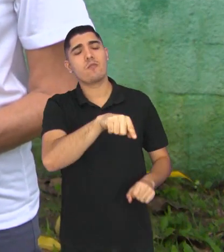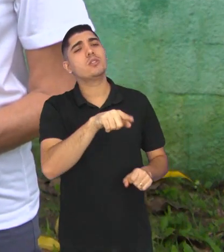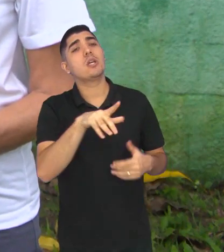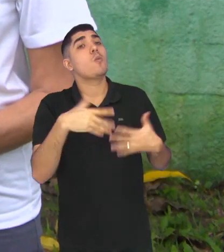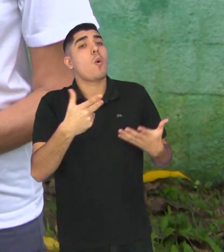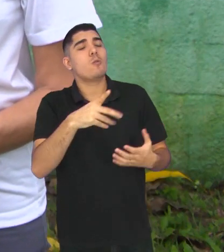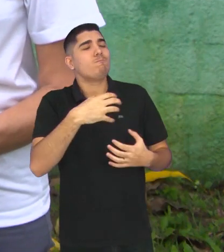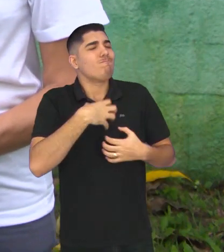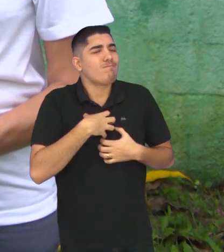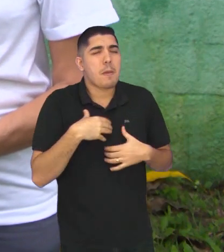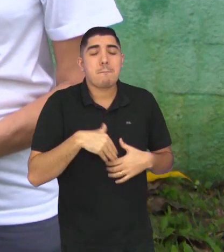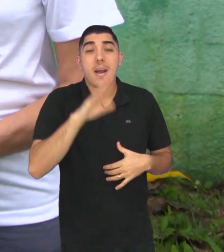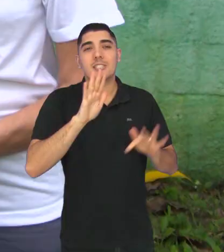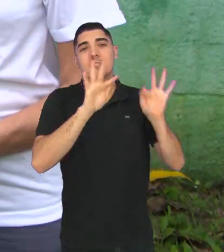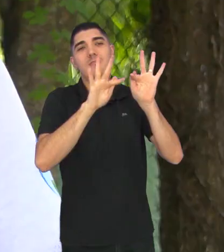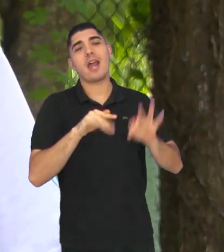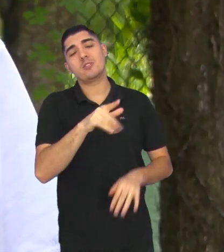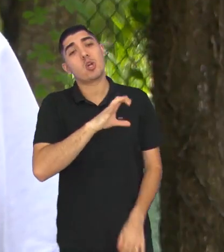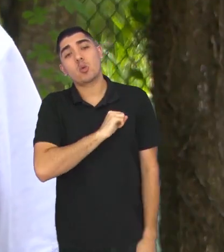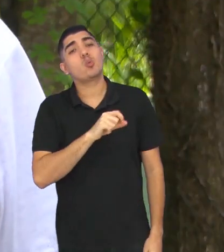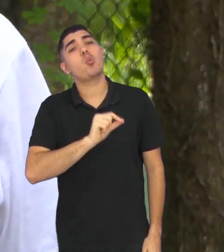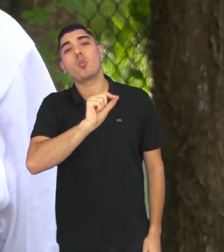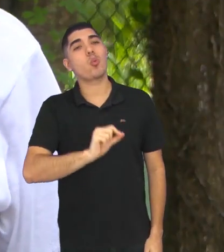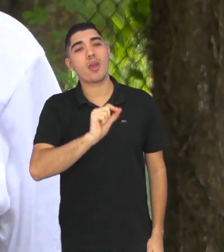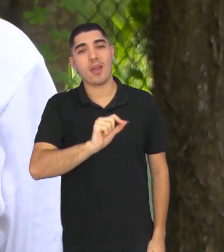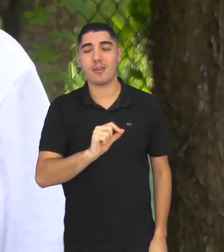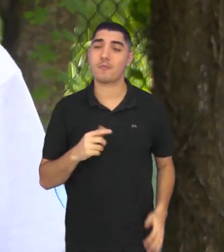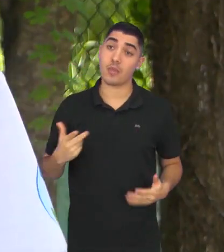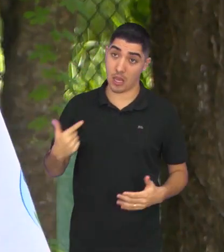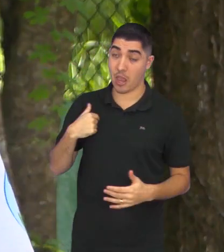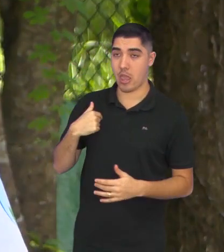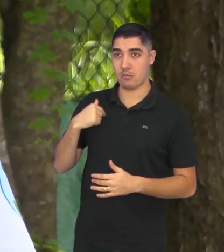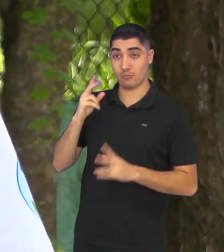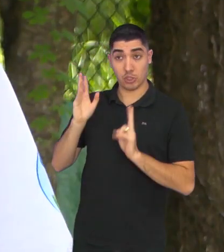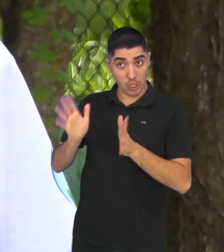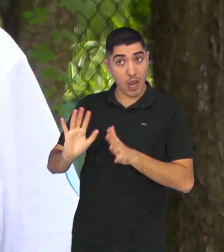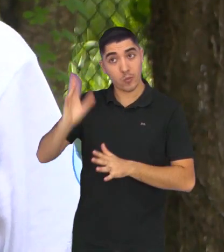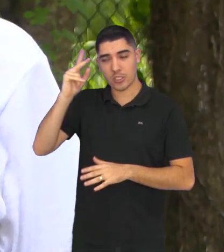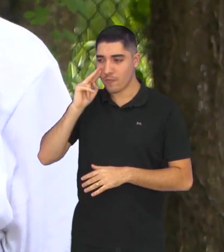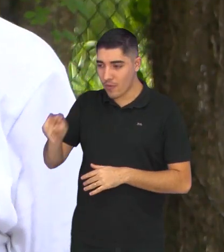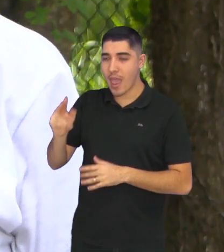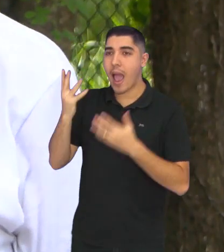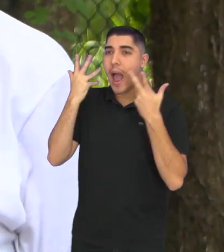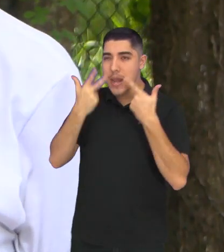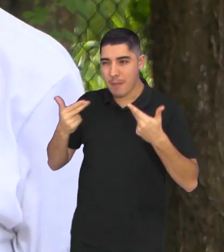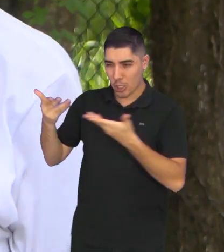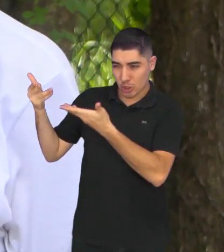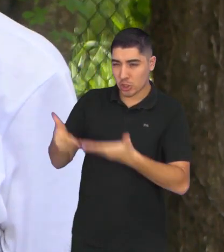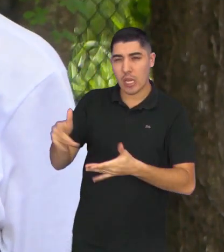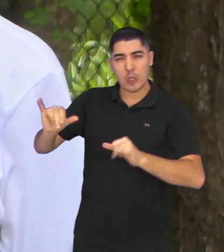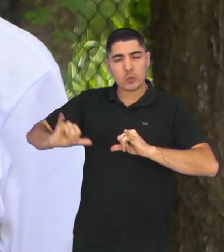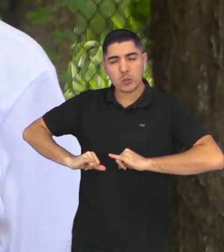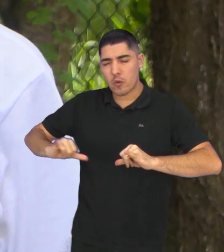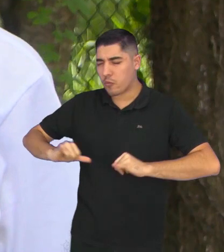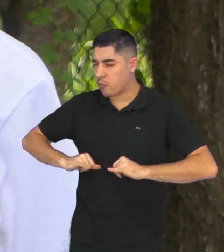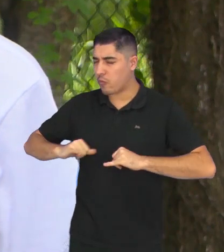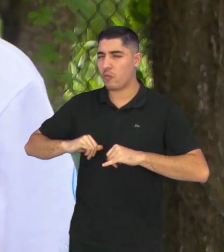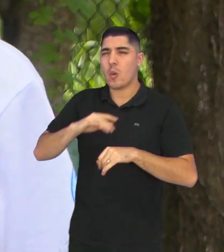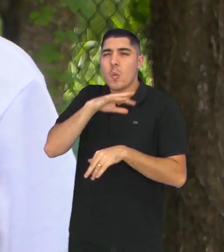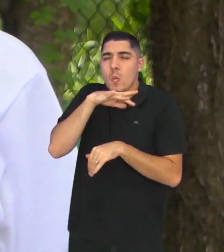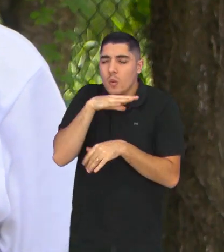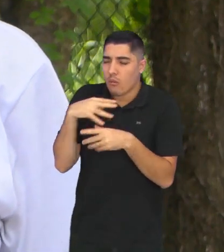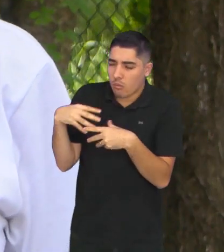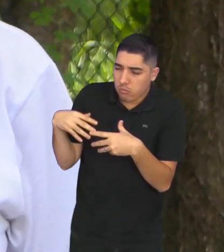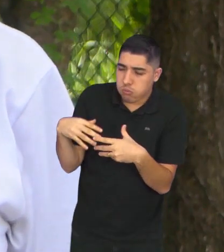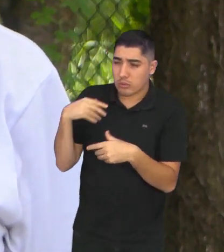que você vivenciou aqui? Olha, ver animal que chega aqui totalmente debilitado e depois a gente